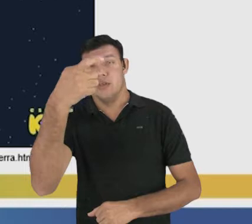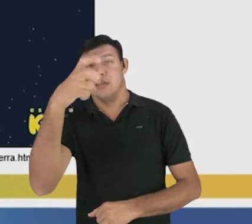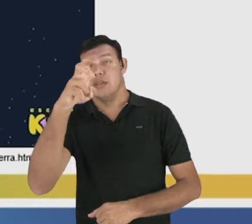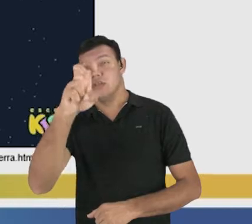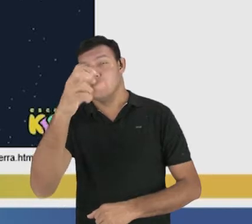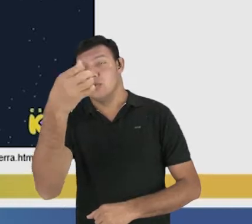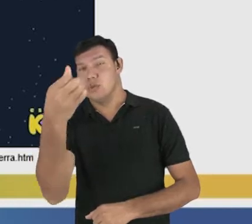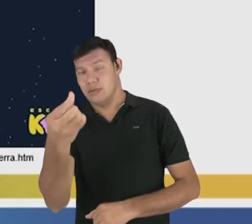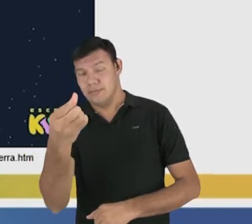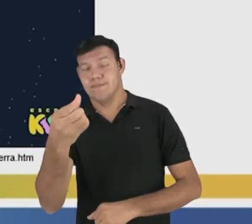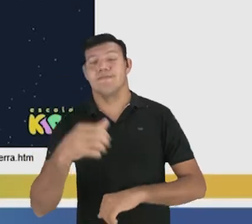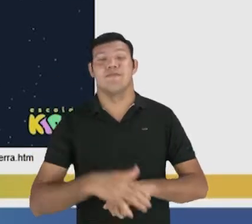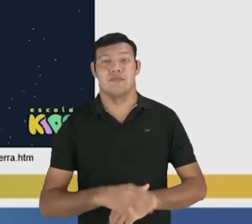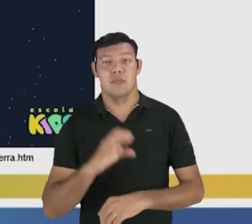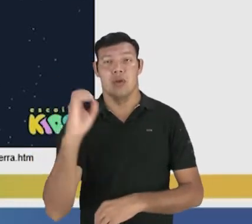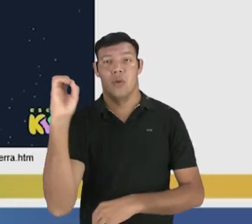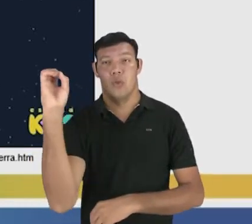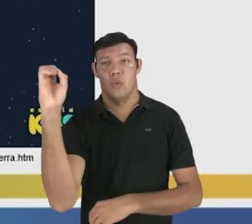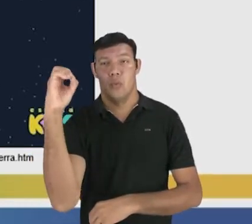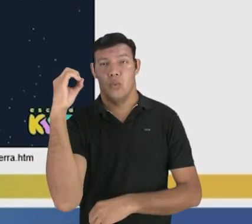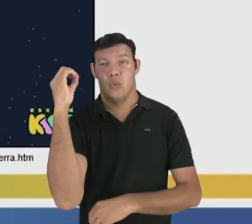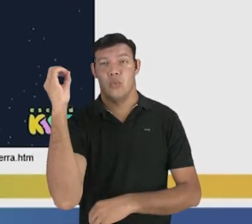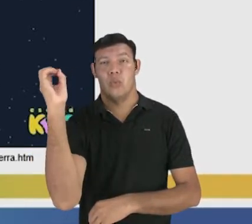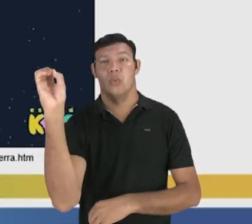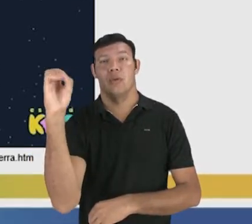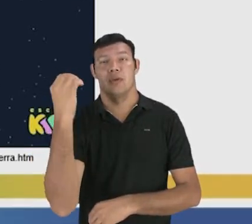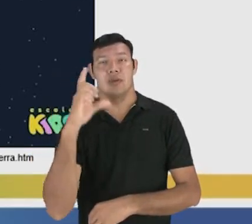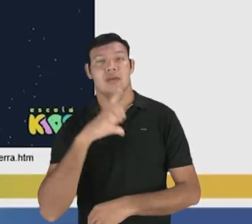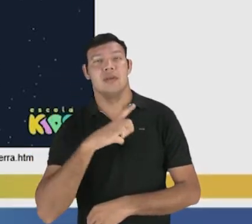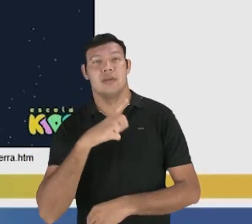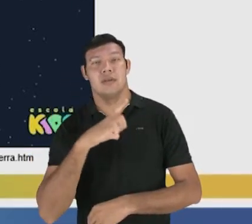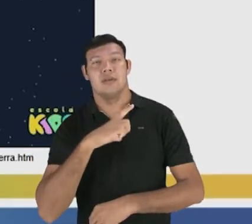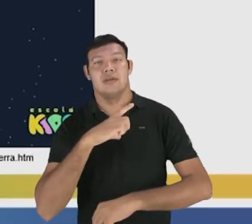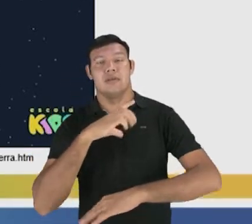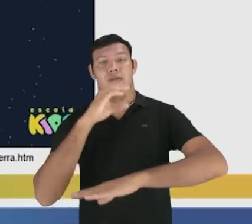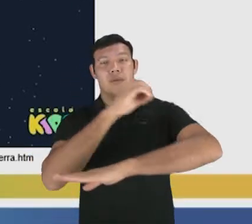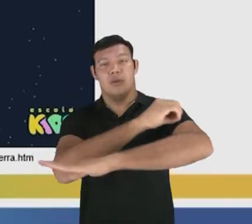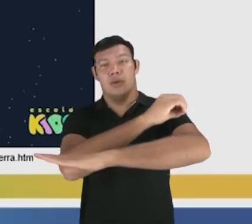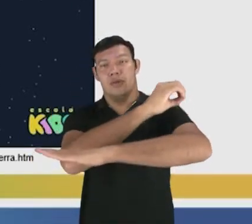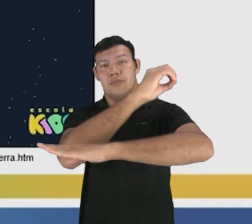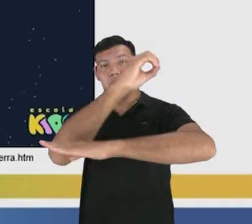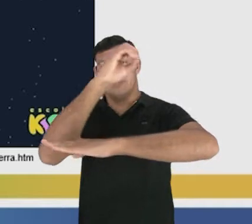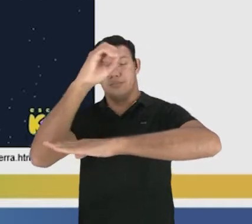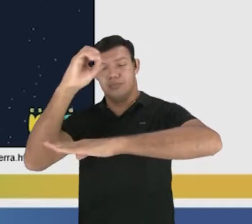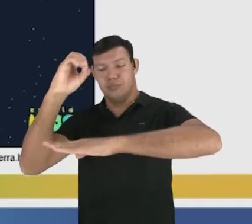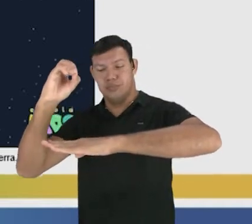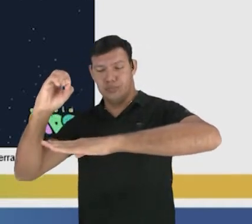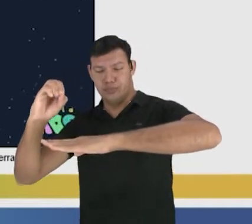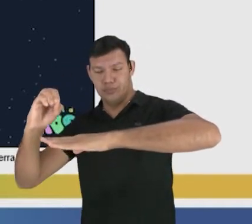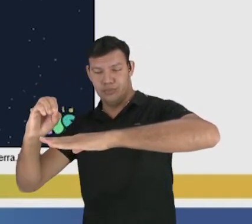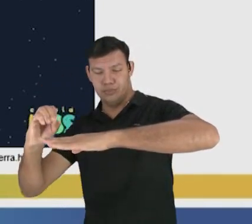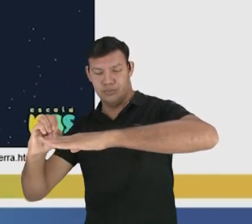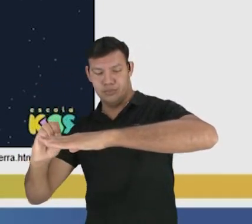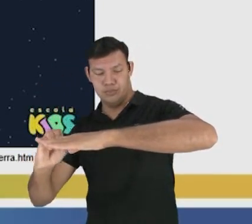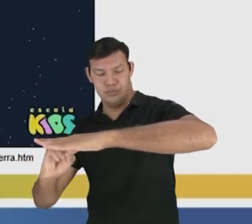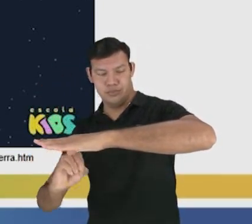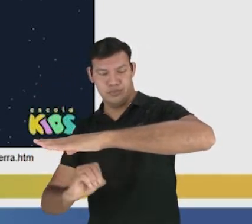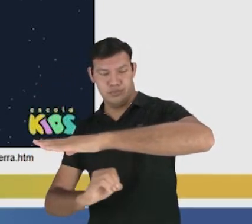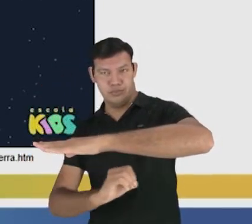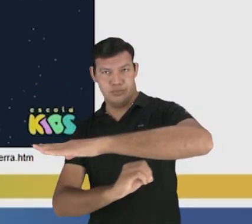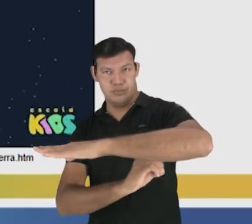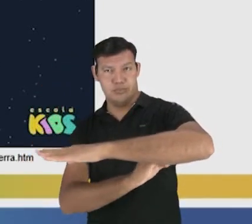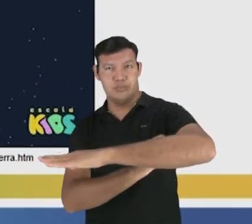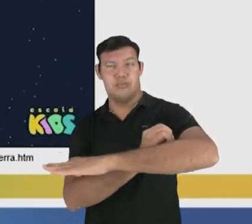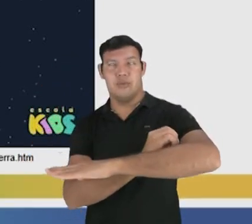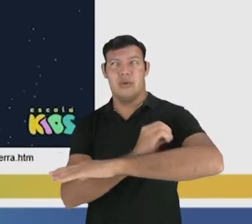a esse movimento que a gente tem como consequência a sucessão dos dias e das noites. Tem um momento, que é o período do dia,